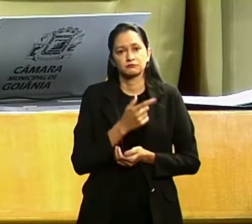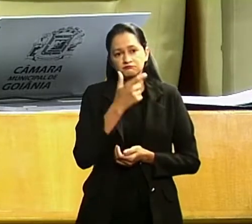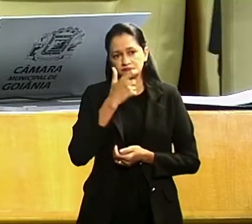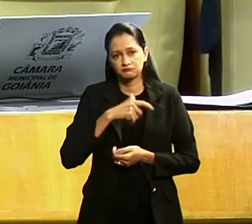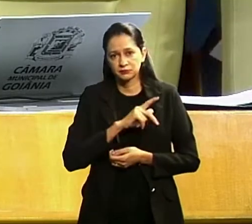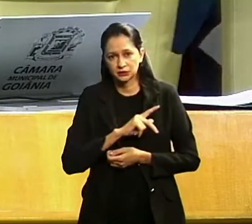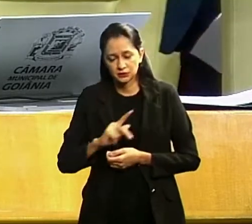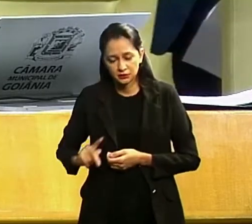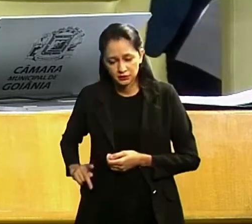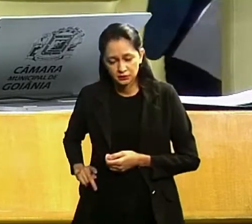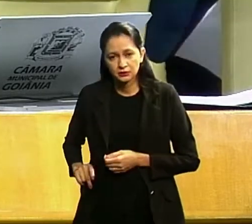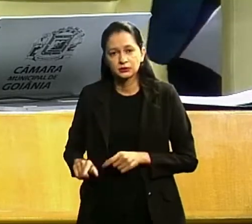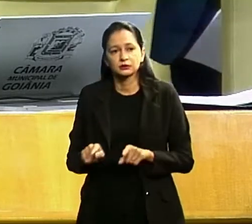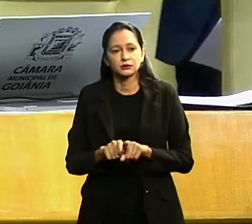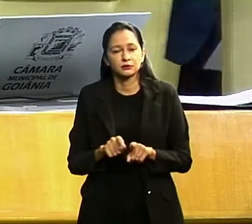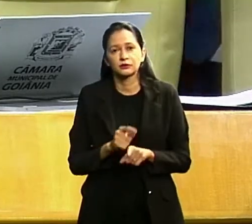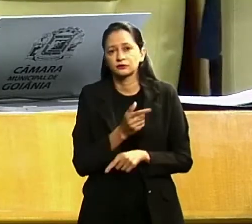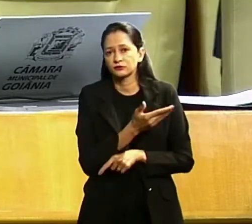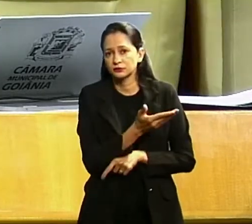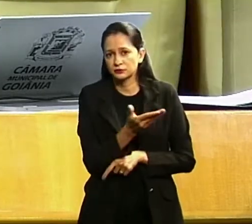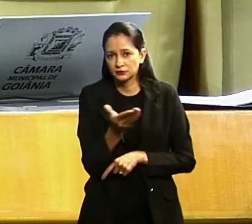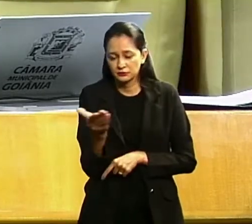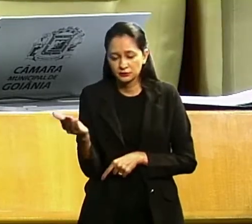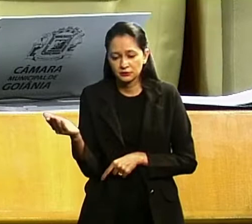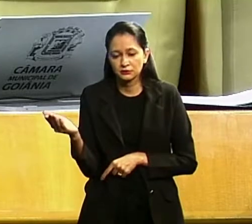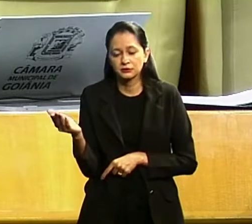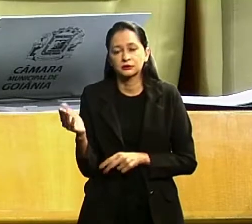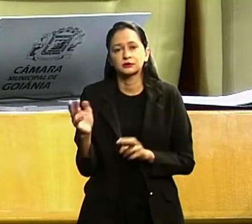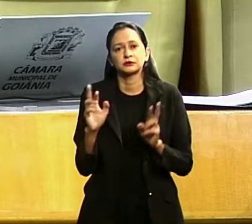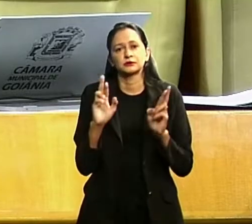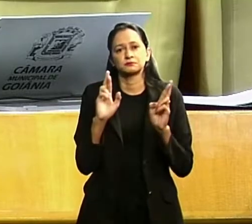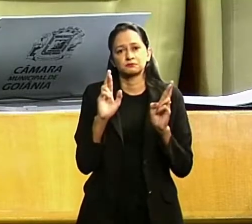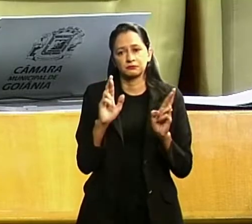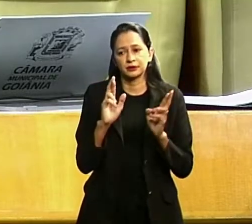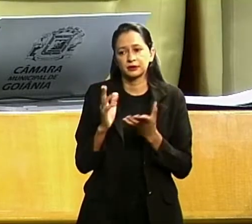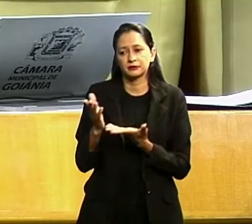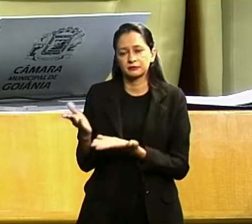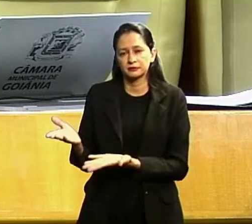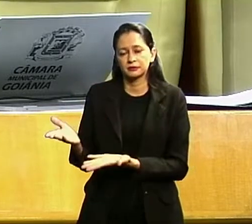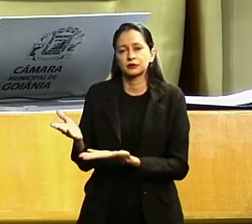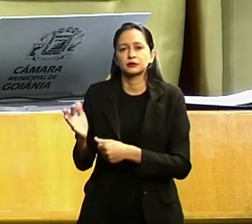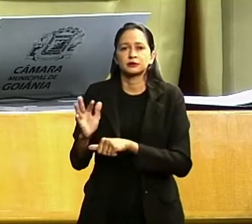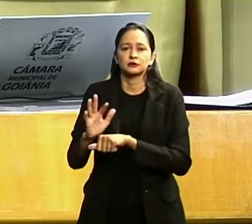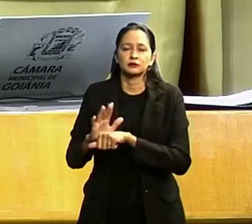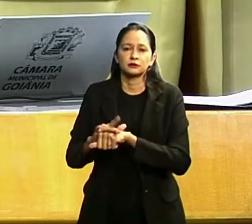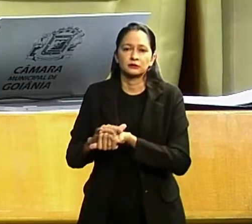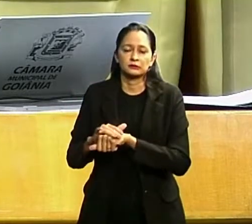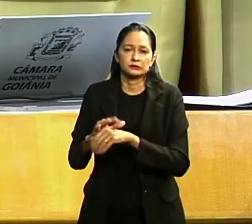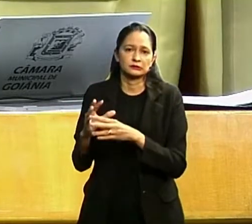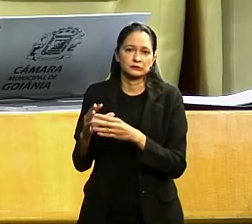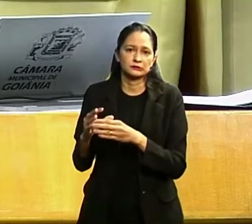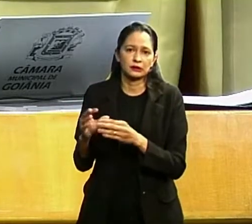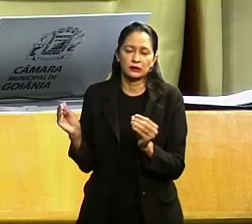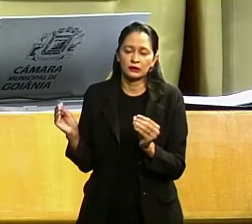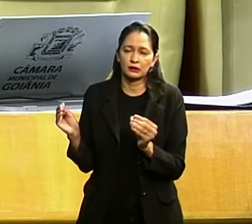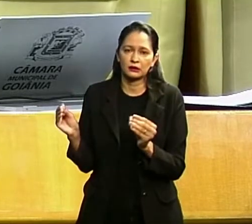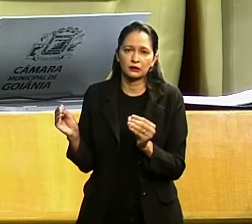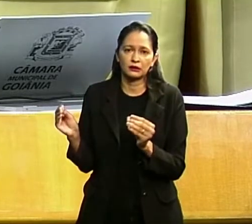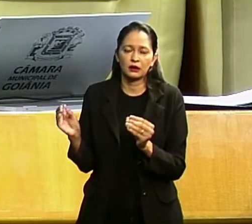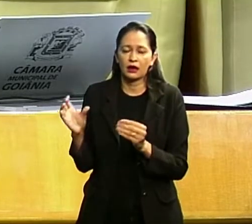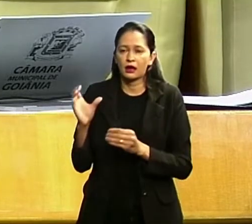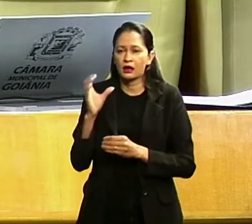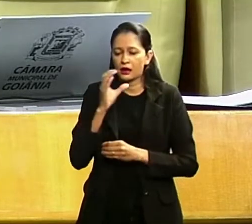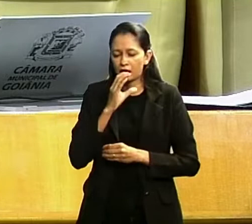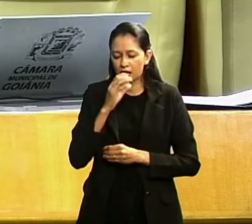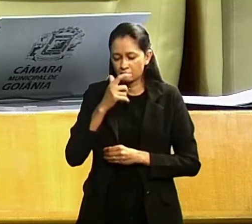tenho certeza que todos os senhores vereadores, deseja ao vereador Pedro Azulão Júnior rápida